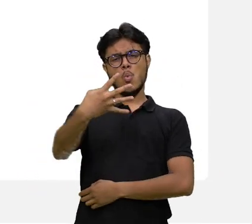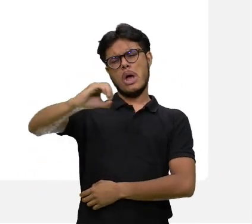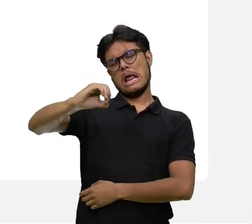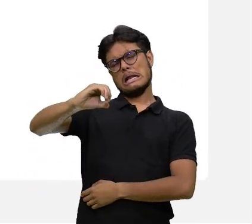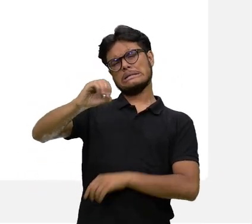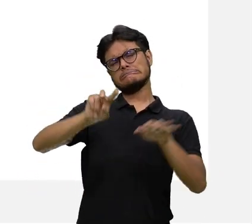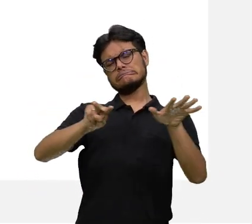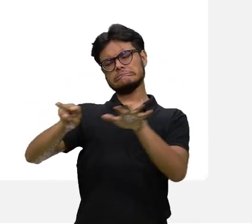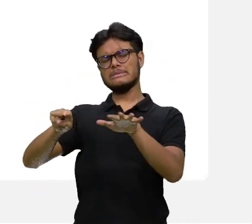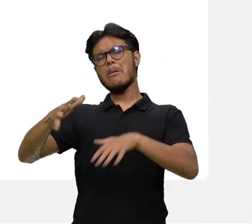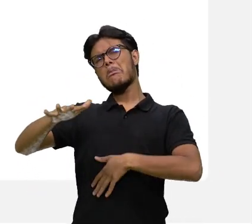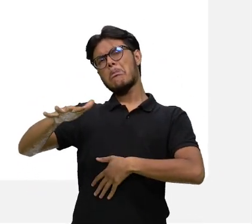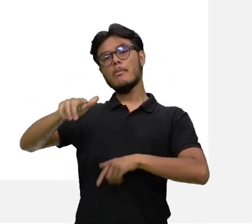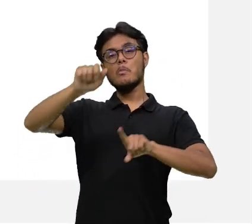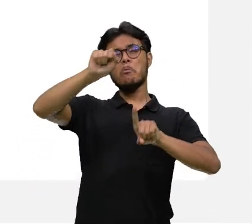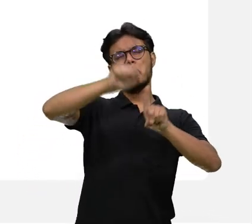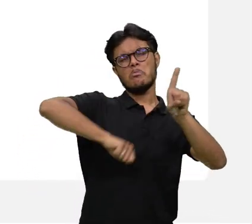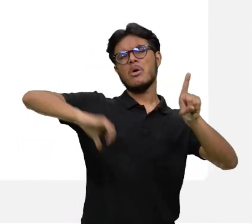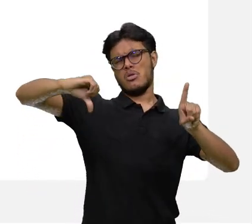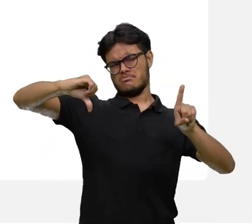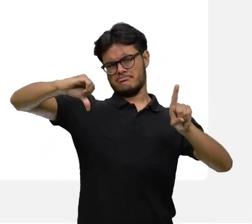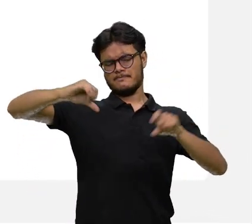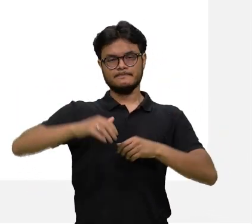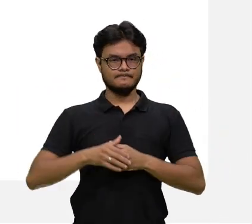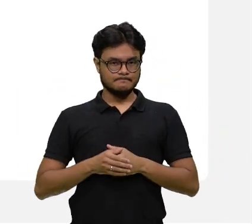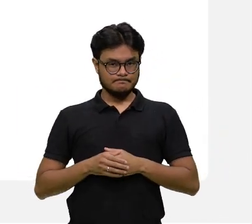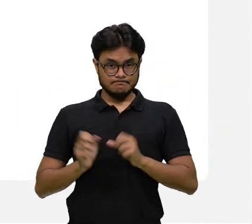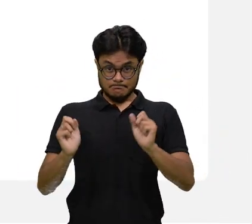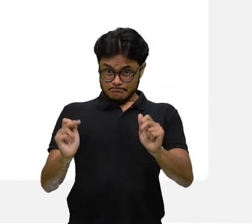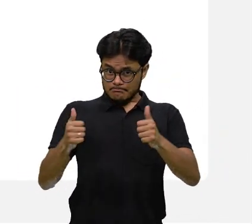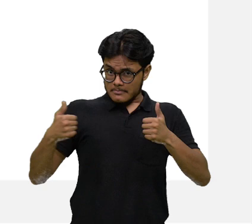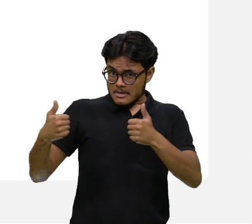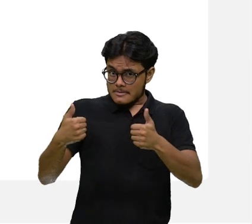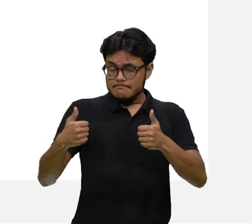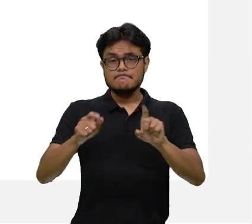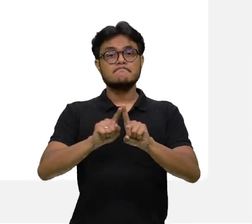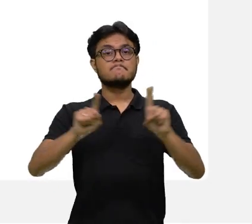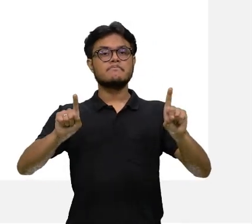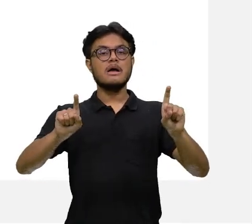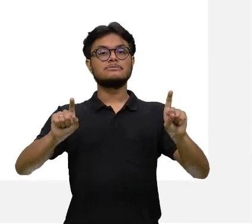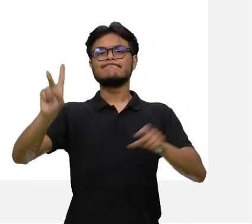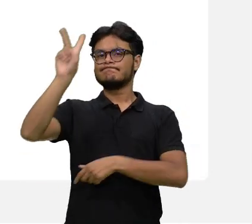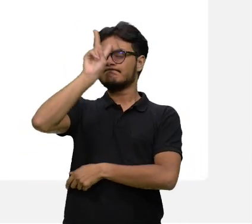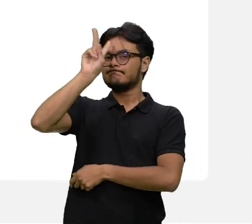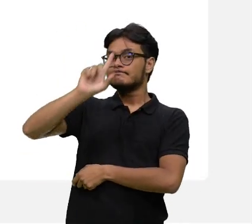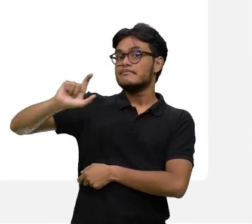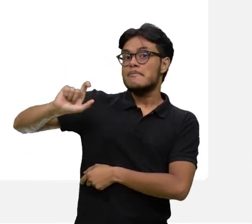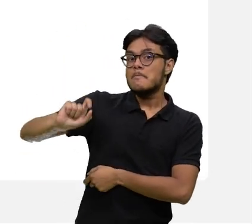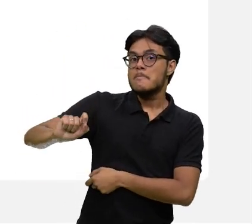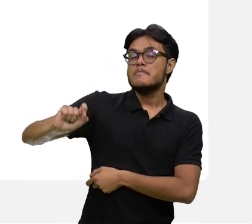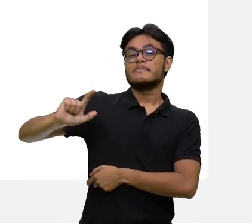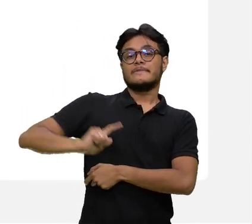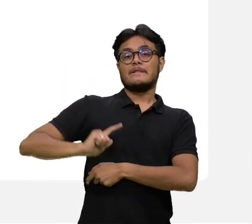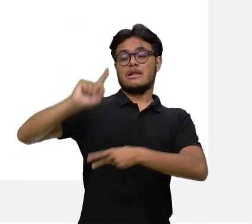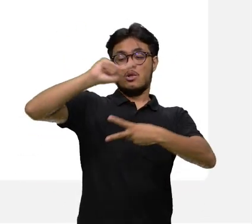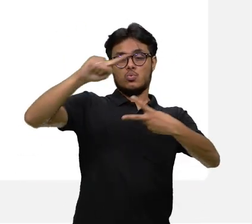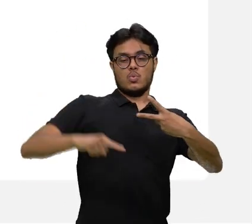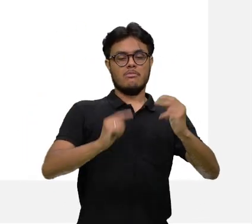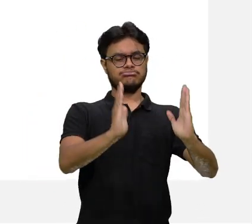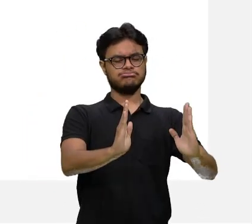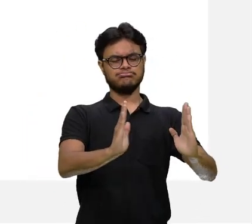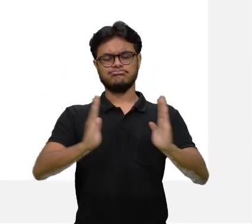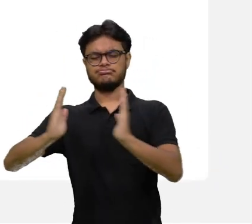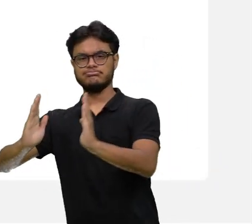semanas, que dá em torno mais ou menos de 9 meses. Beleza? Só que aí você não pode esquecer que existem aí dois momentos. O